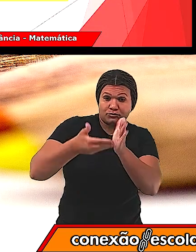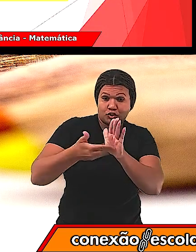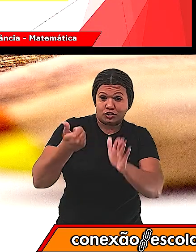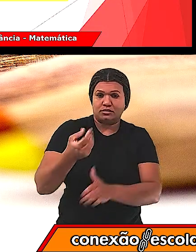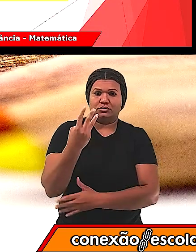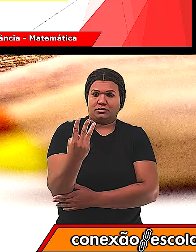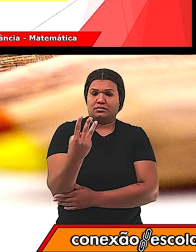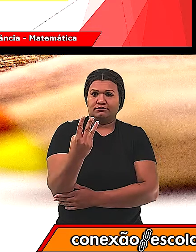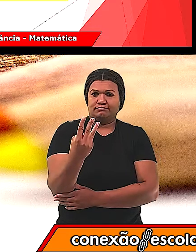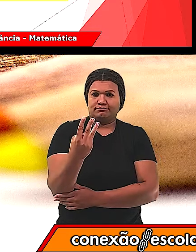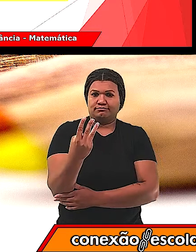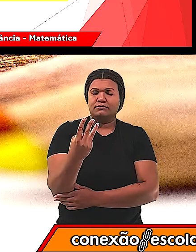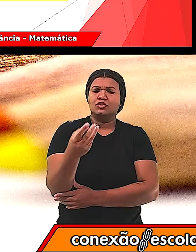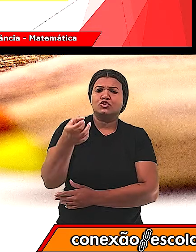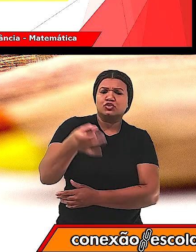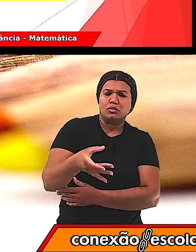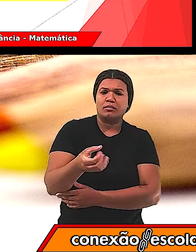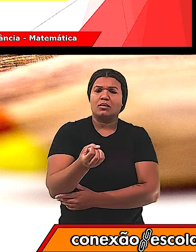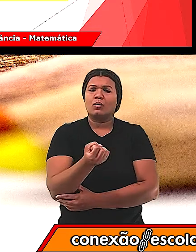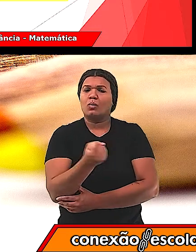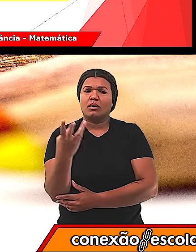2, 3. Quanto ficou?